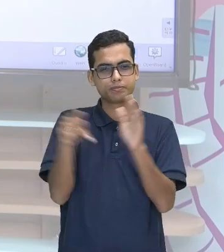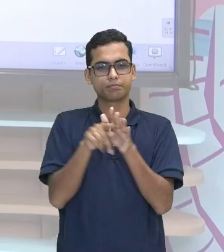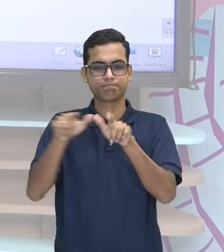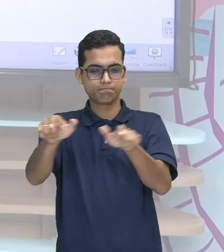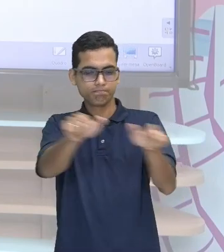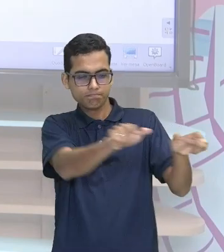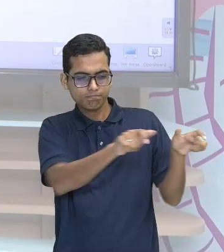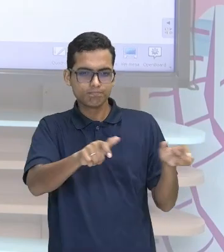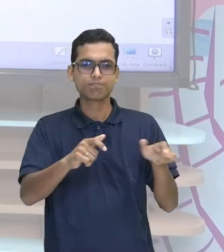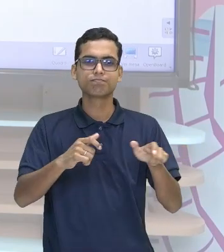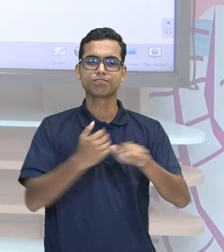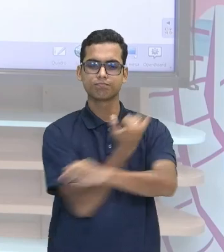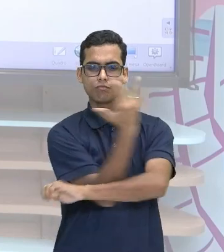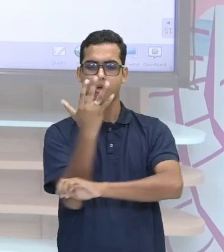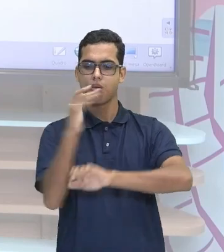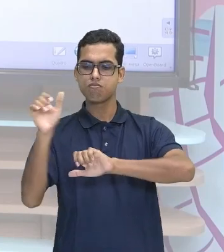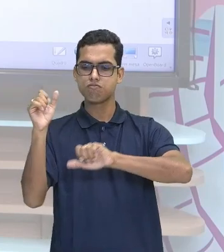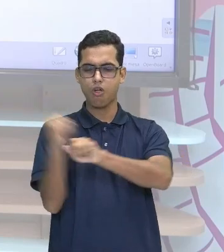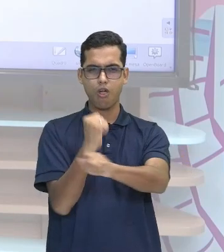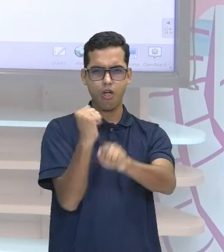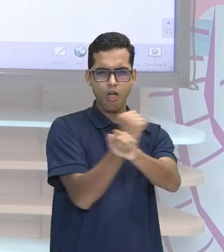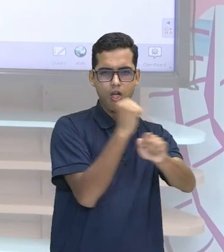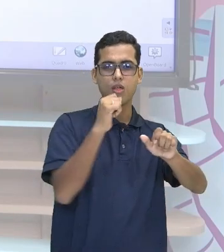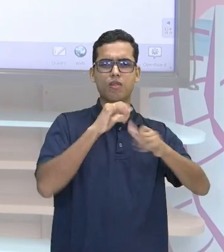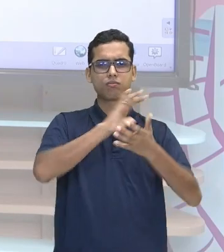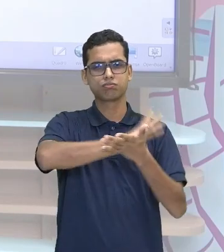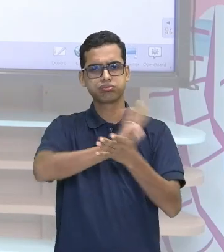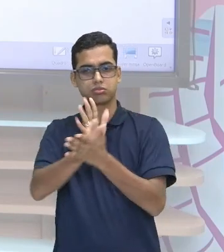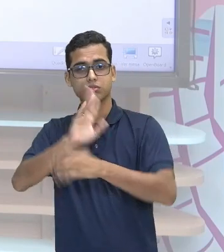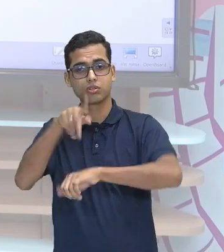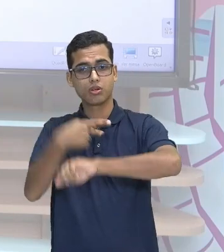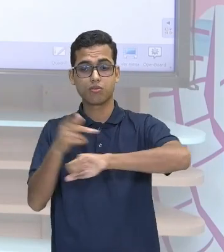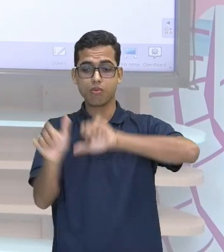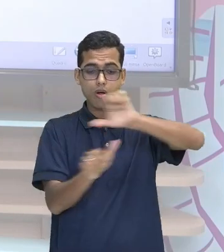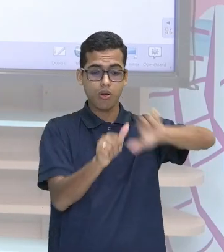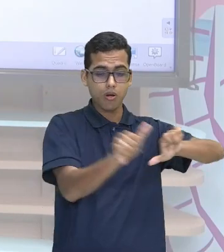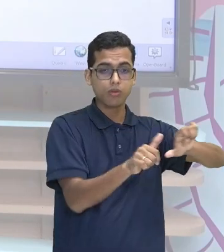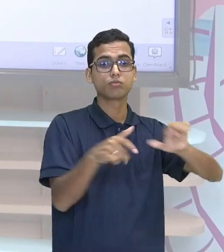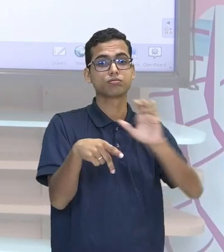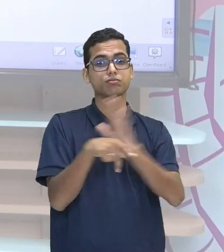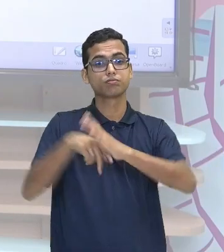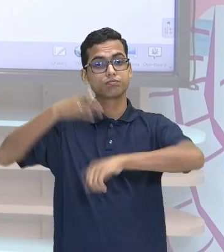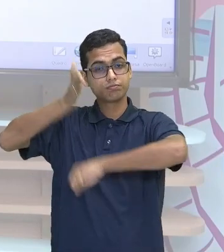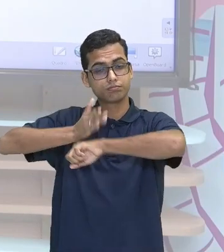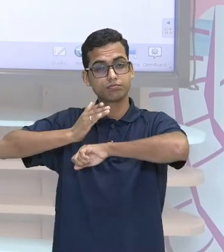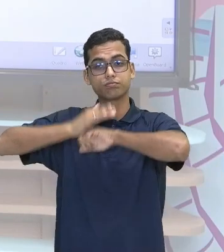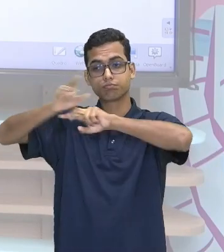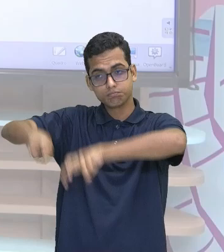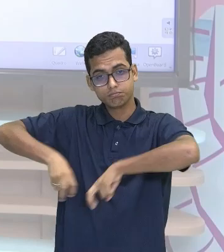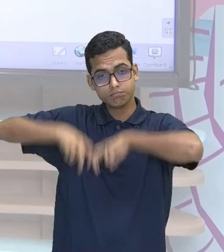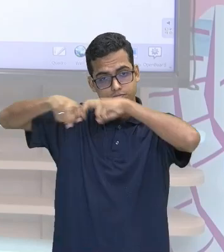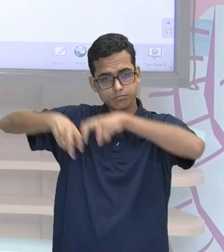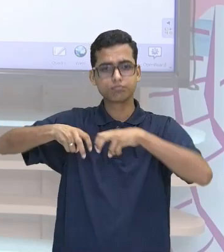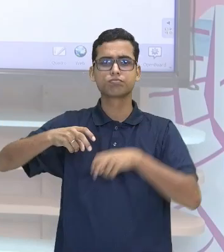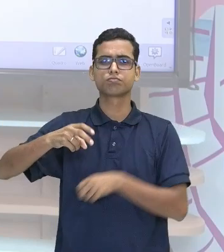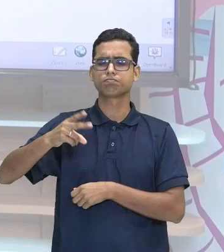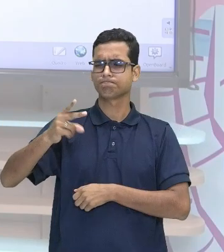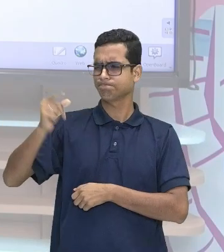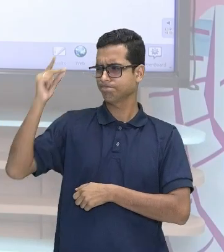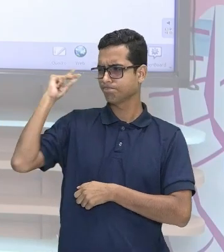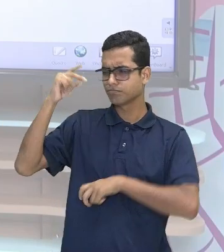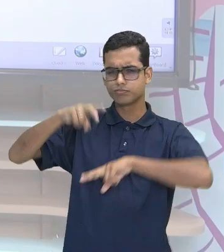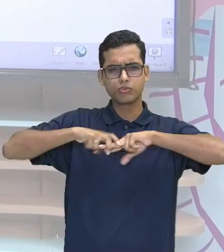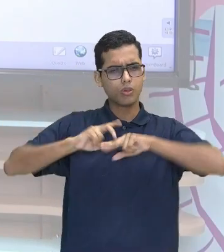já eram realizadas, né? A gente fala aí muito sobre as atividades, essa mecanização, essa modernização da agricultura, mas a gente também